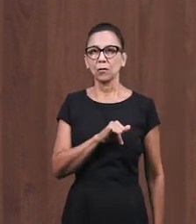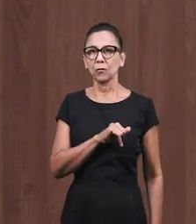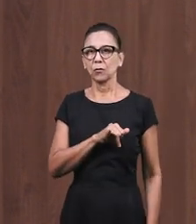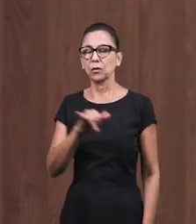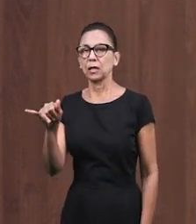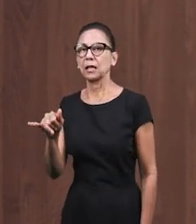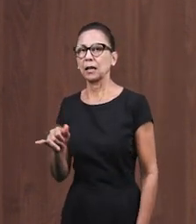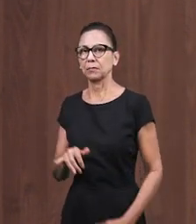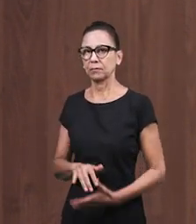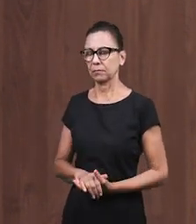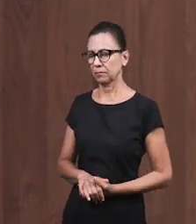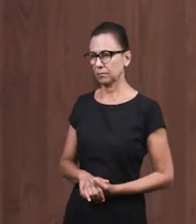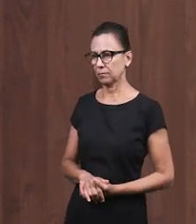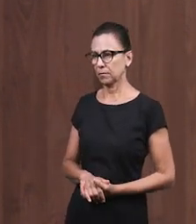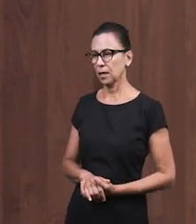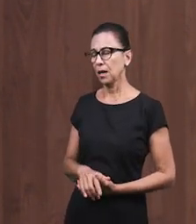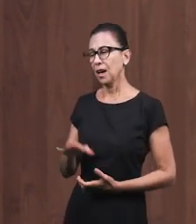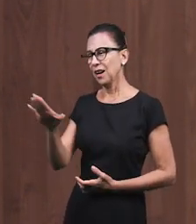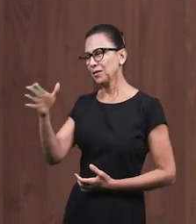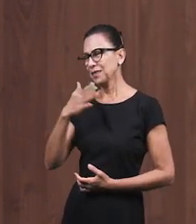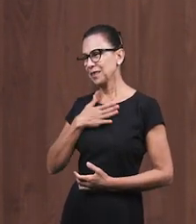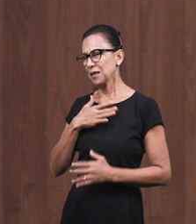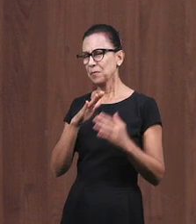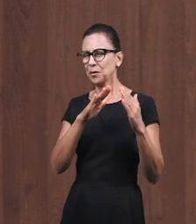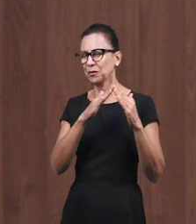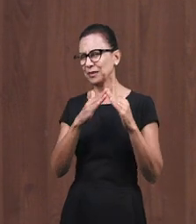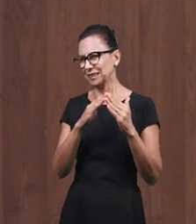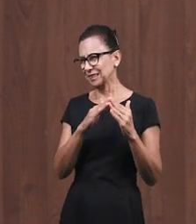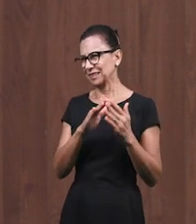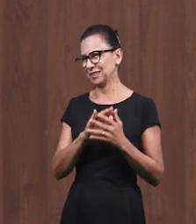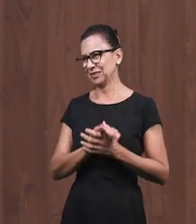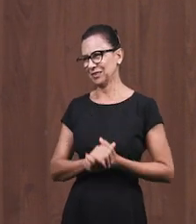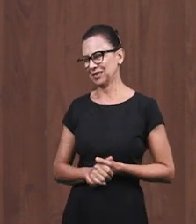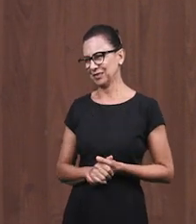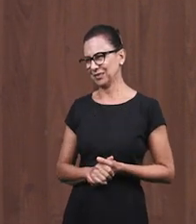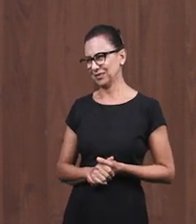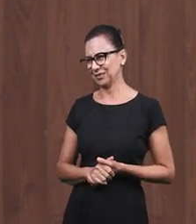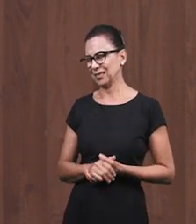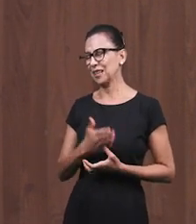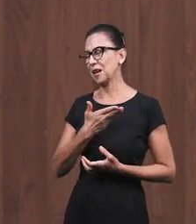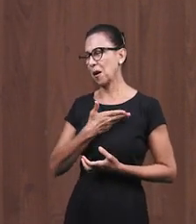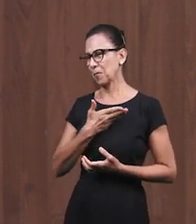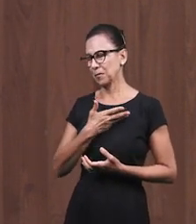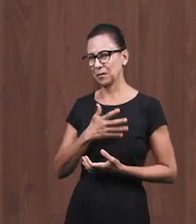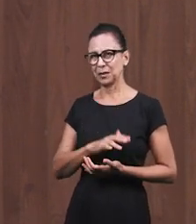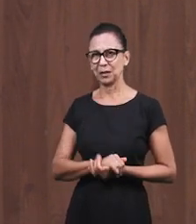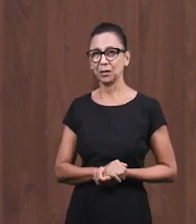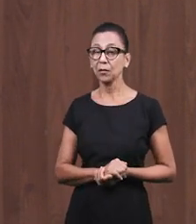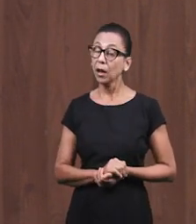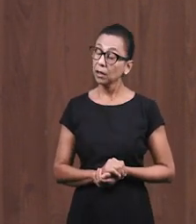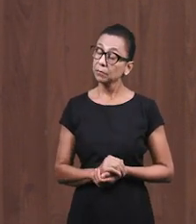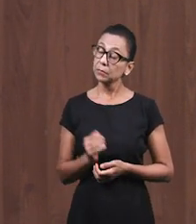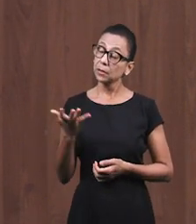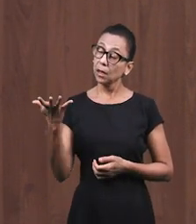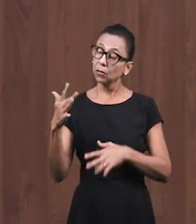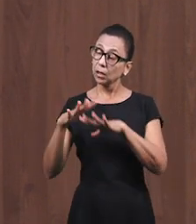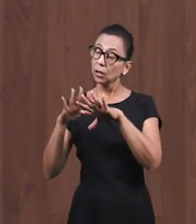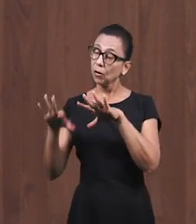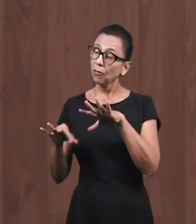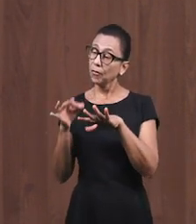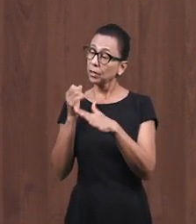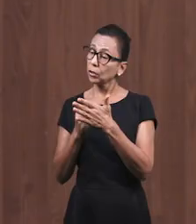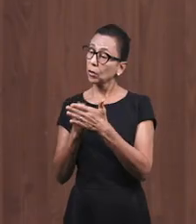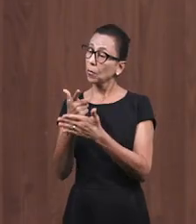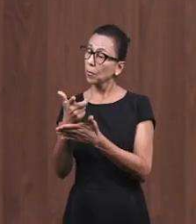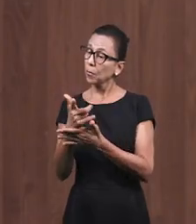Acabe disse que era seu vizinho. Também disse que queria sua vinha e que era